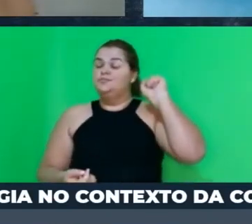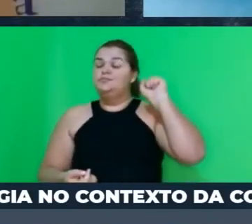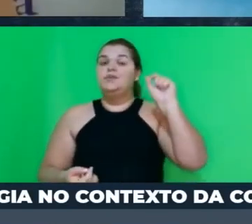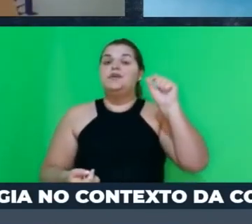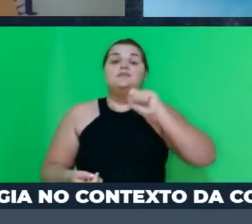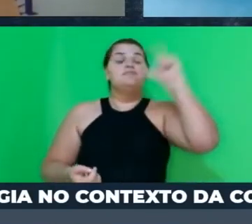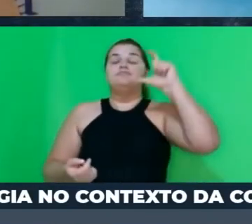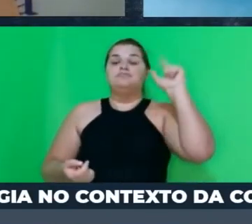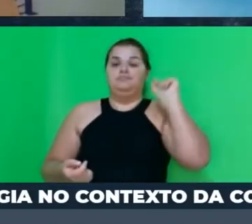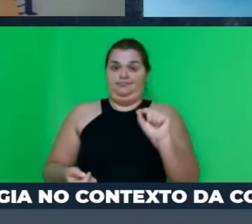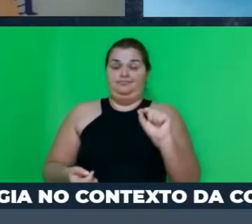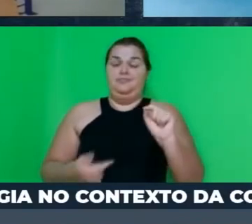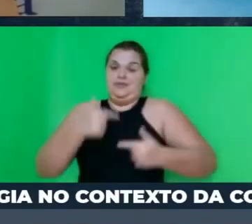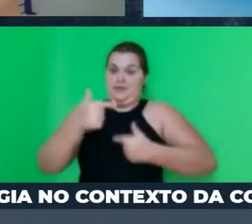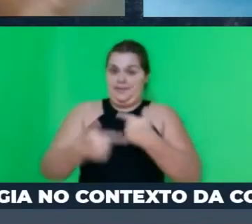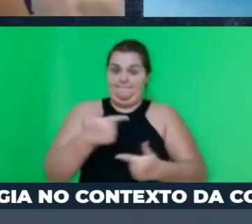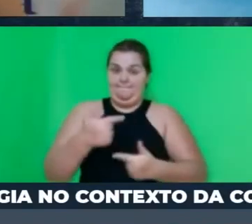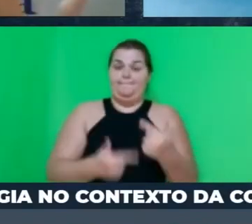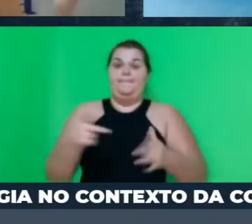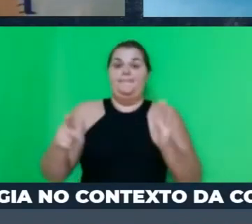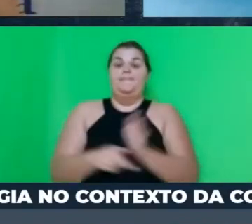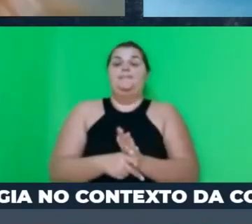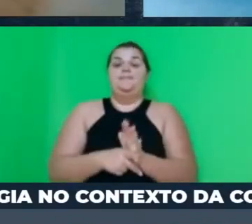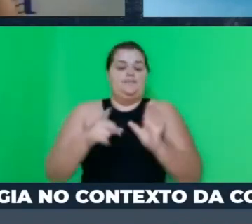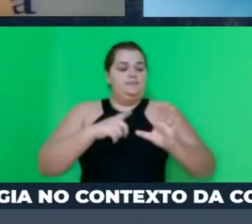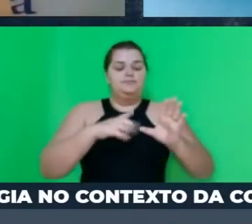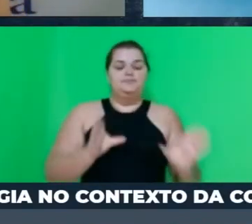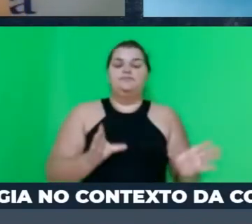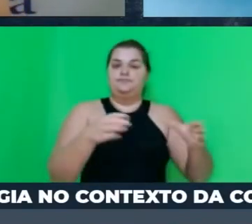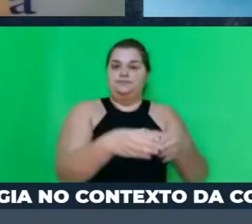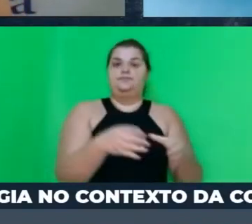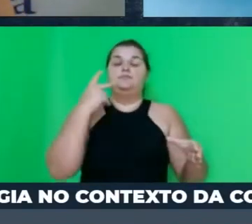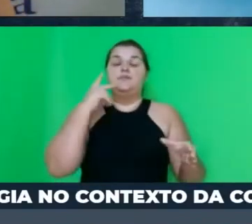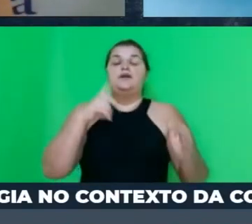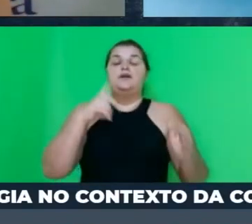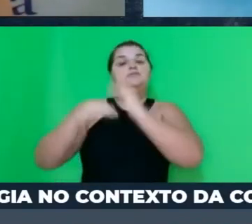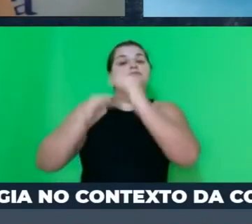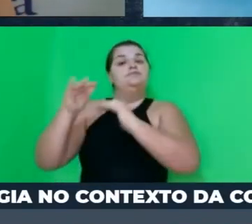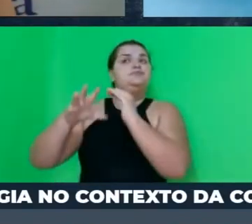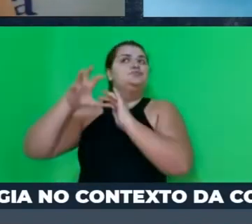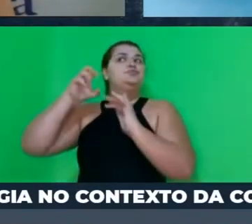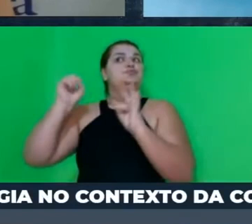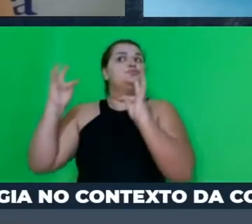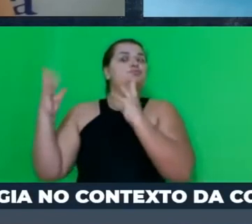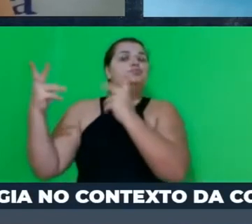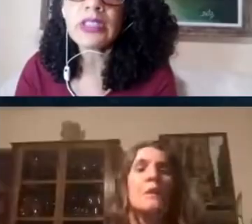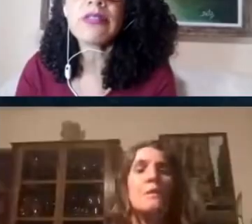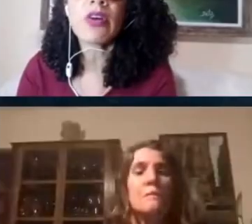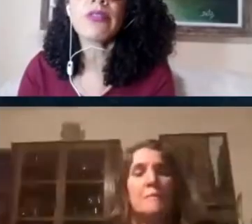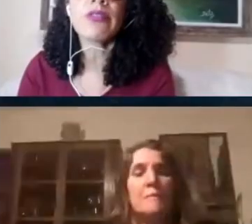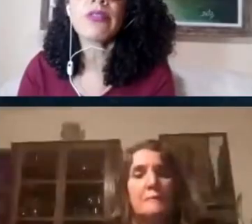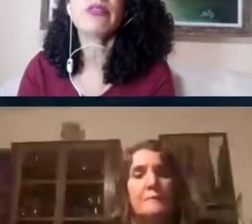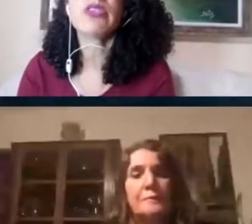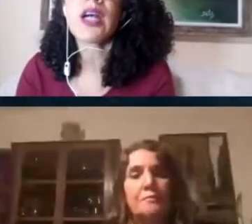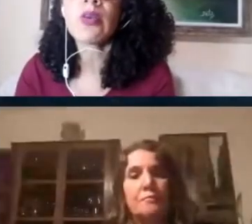trabalhamos conjuntamente para escutar todos que trabalham na área da formação profissional. que